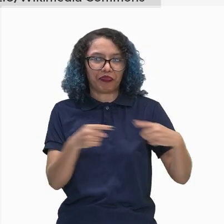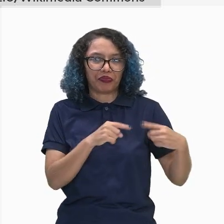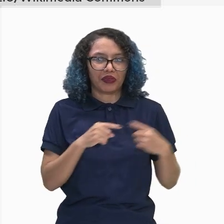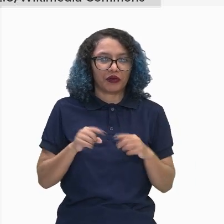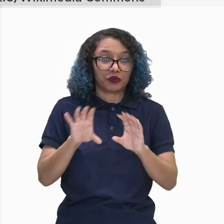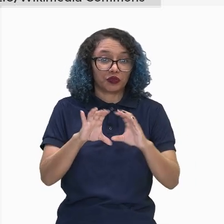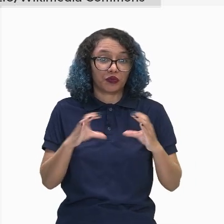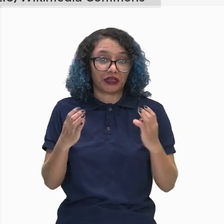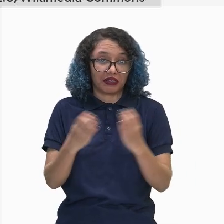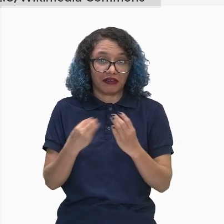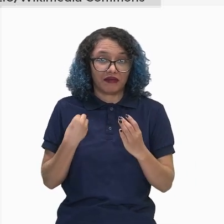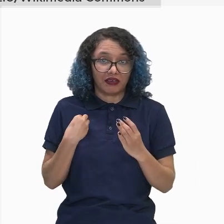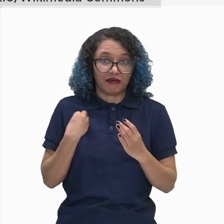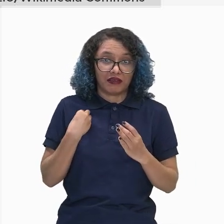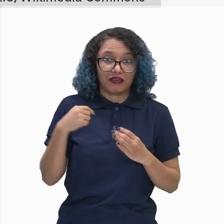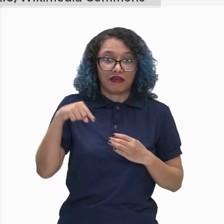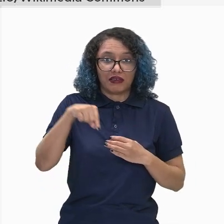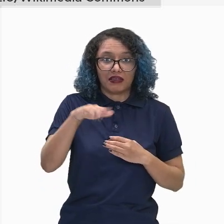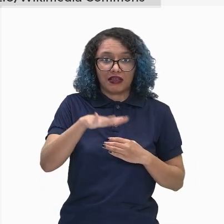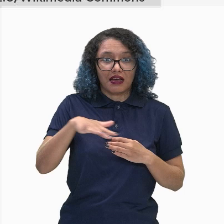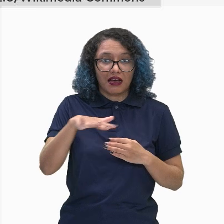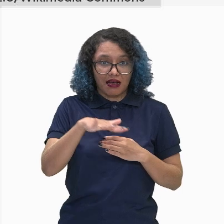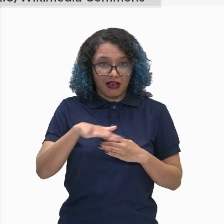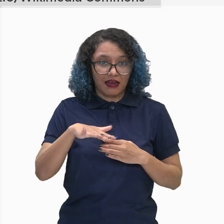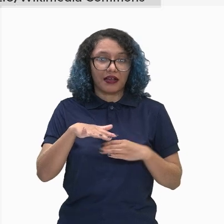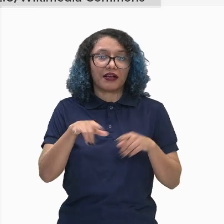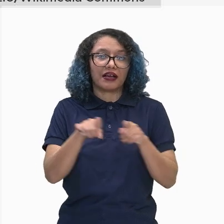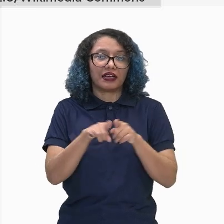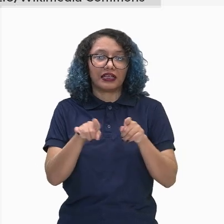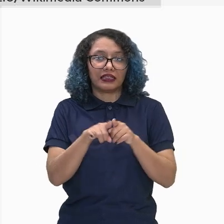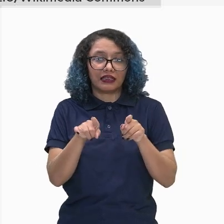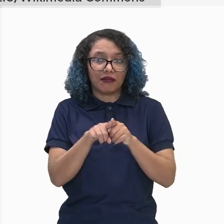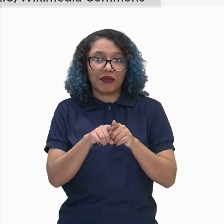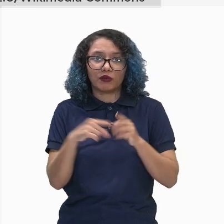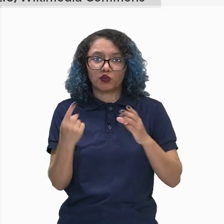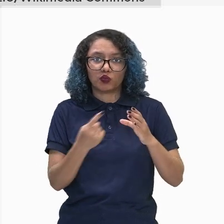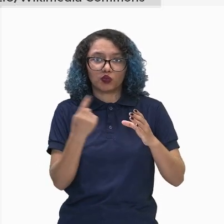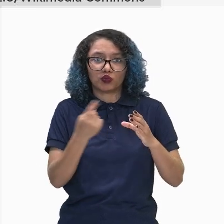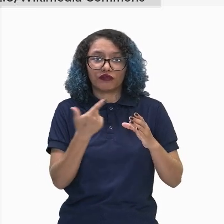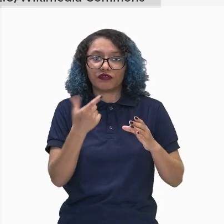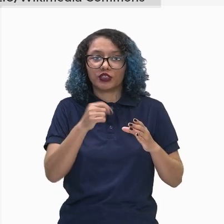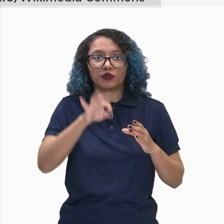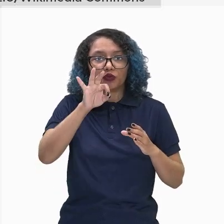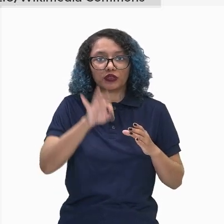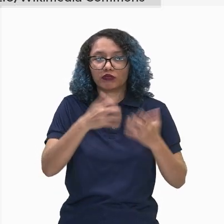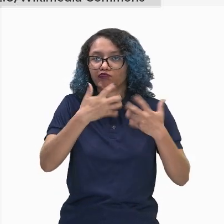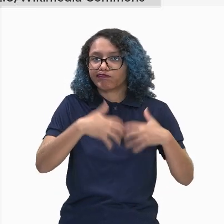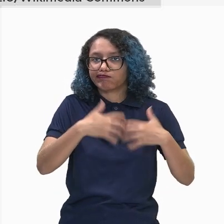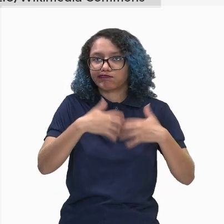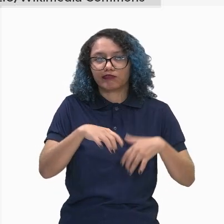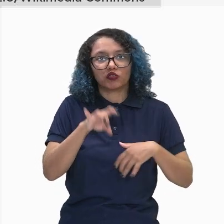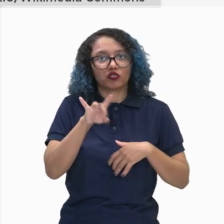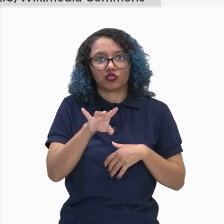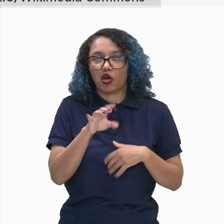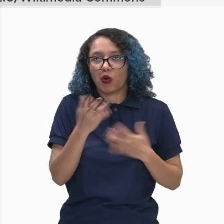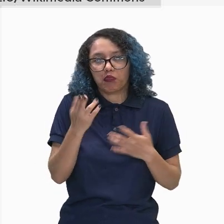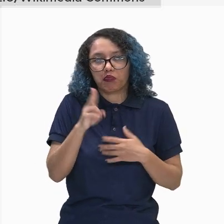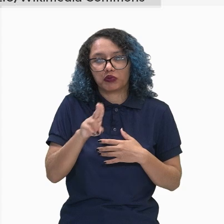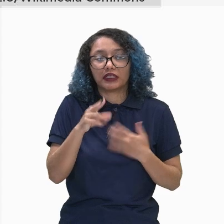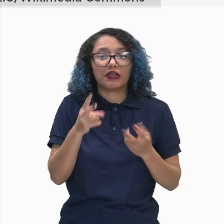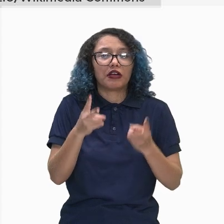sua baixa utilização das turbinas de apenas 20% nos últimos anos. Então, o que a gente observa aí?